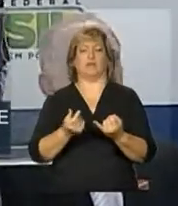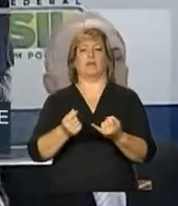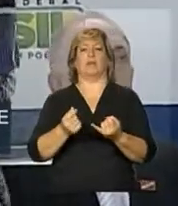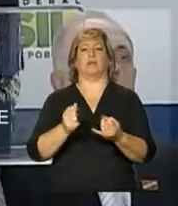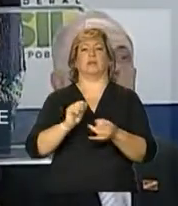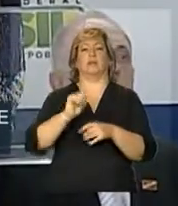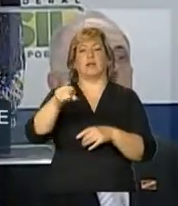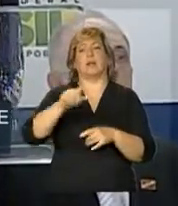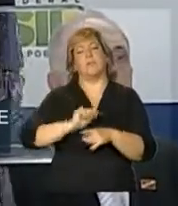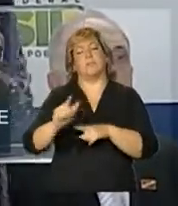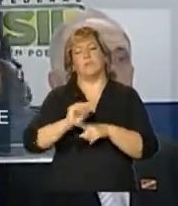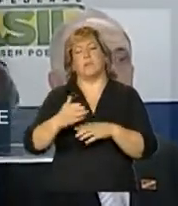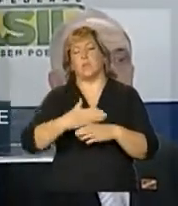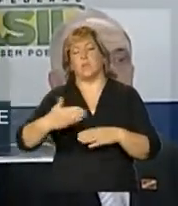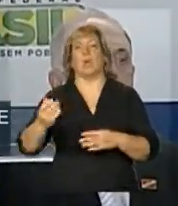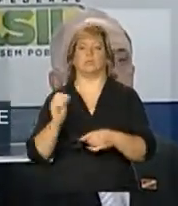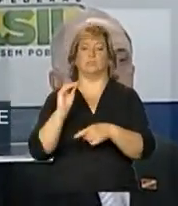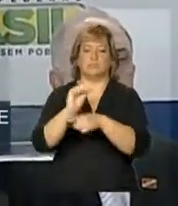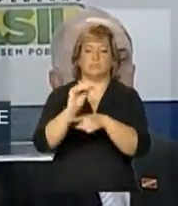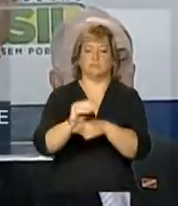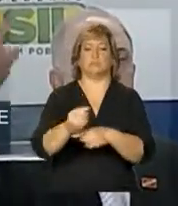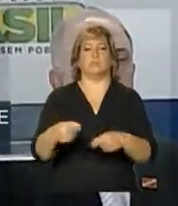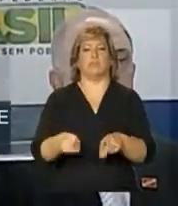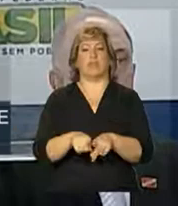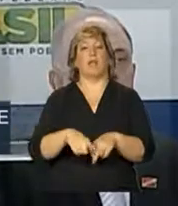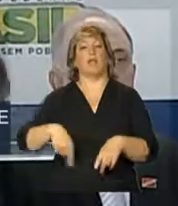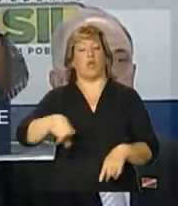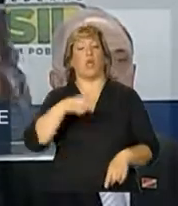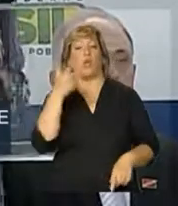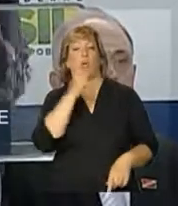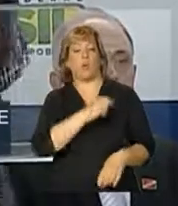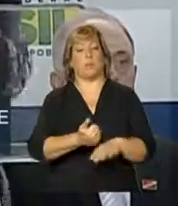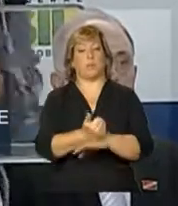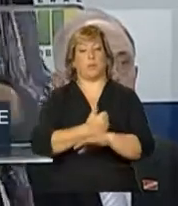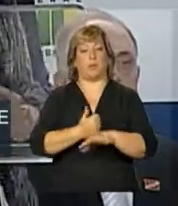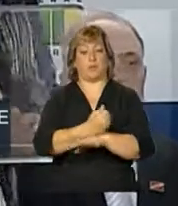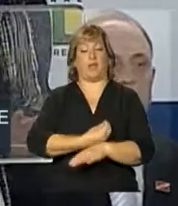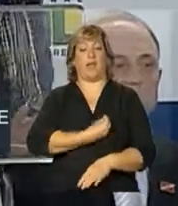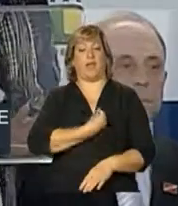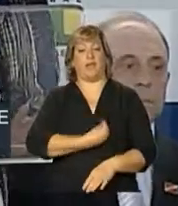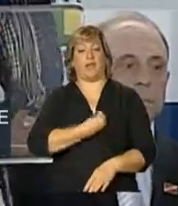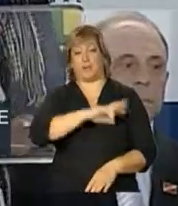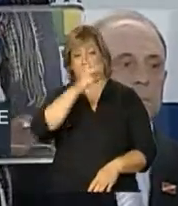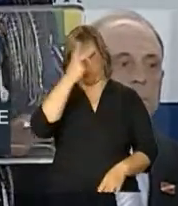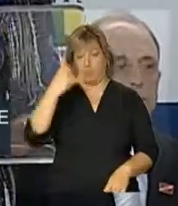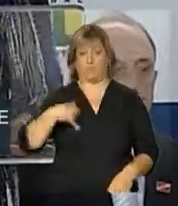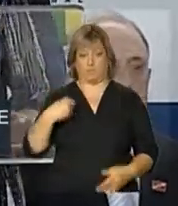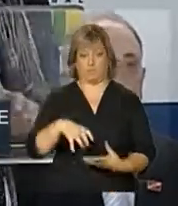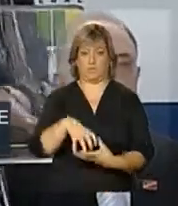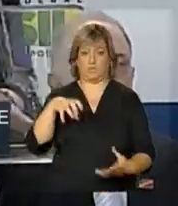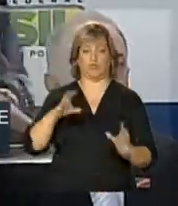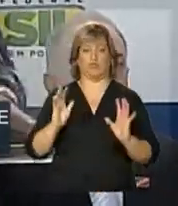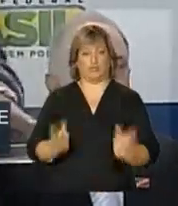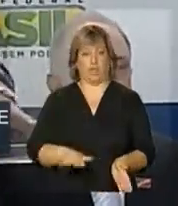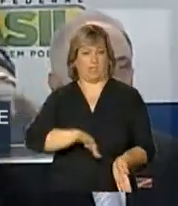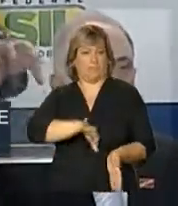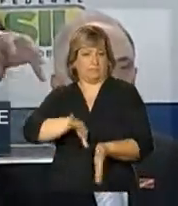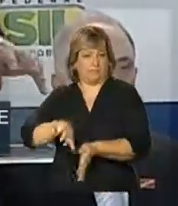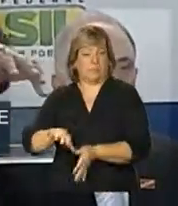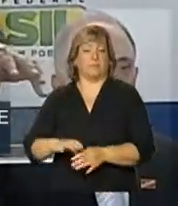prestação continuada, nós tivemos o sucesso de melhorar as condições de vida delas.